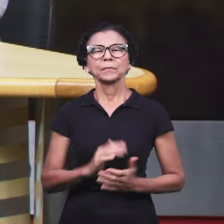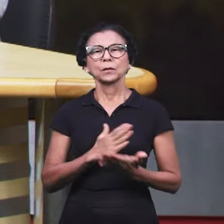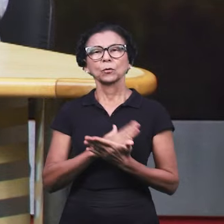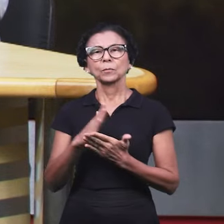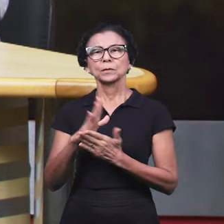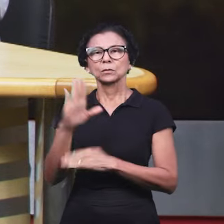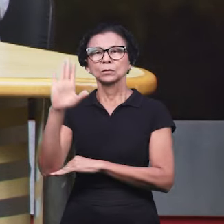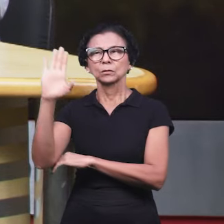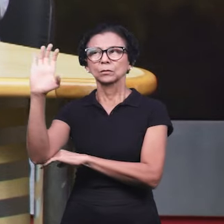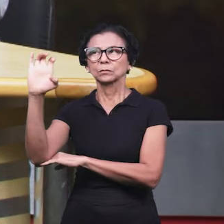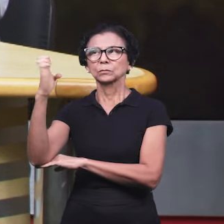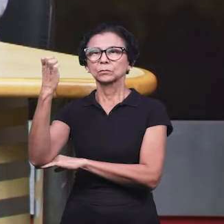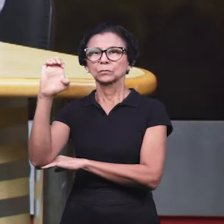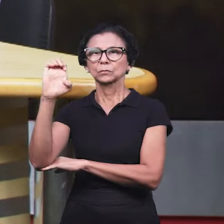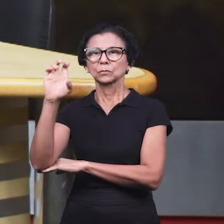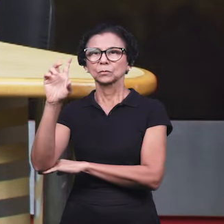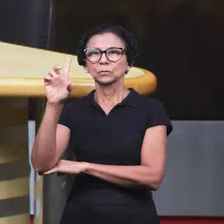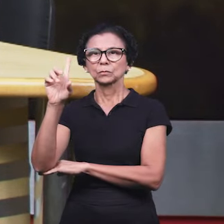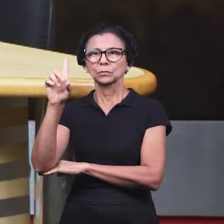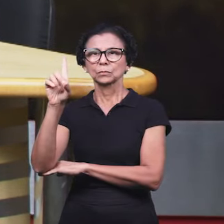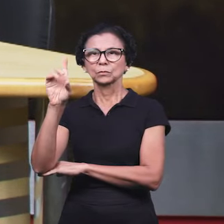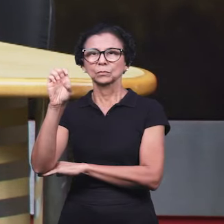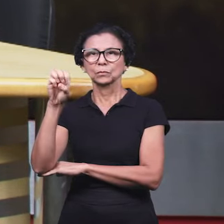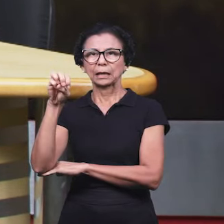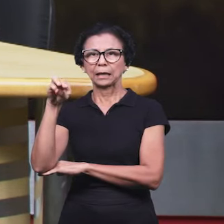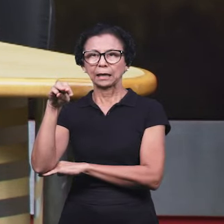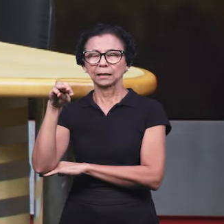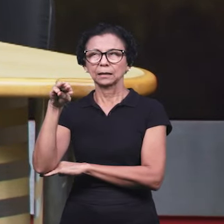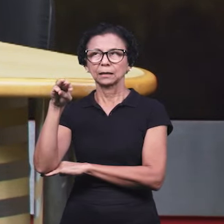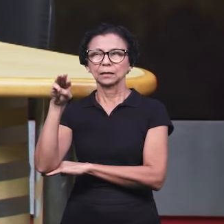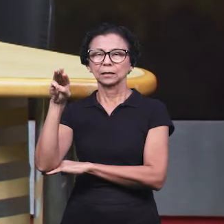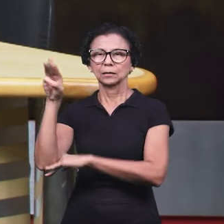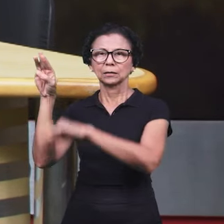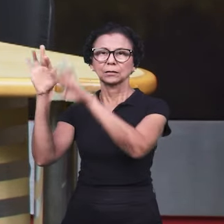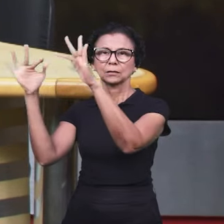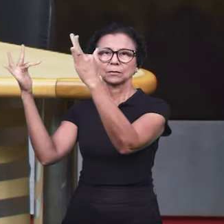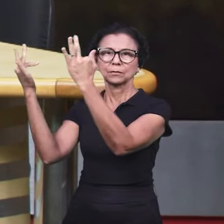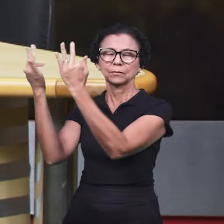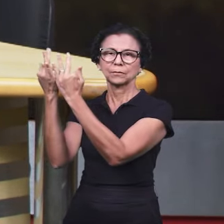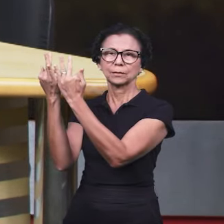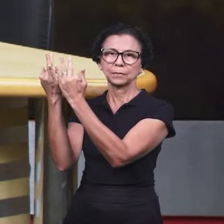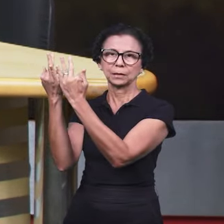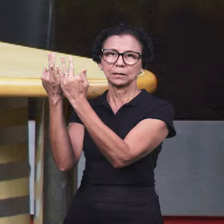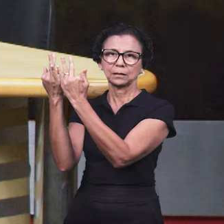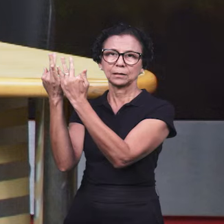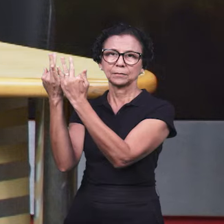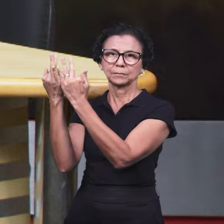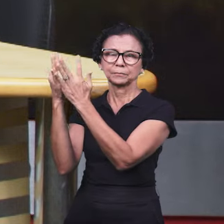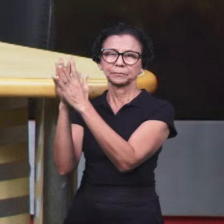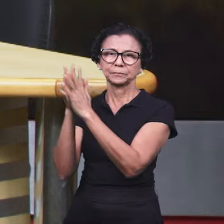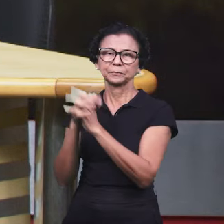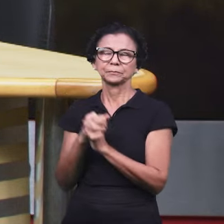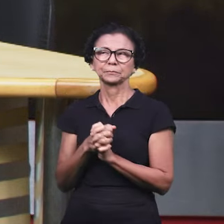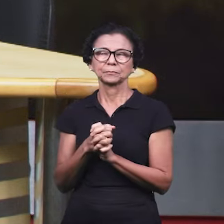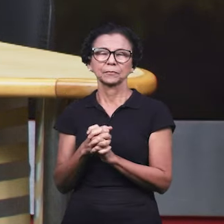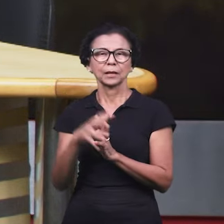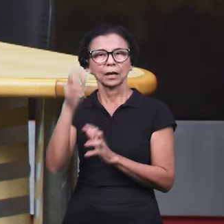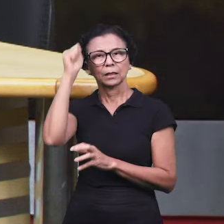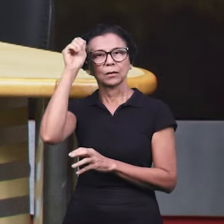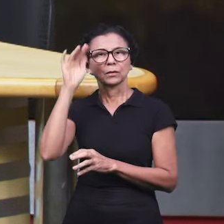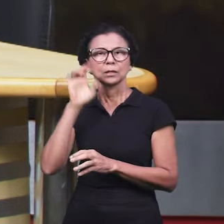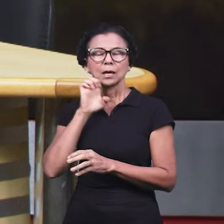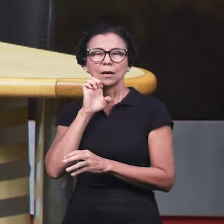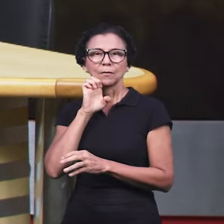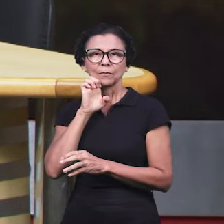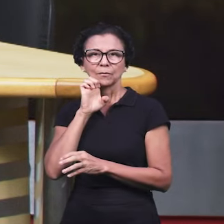a família e a sequência dela pós saída do Éden nós temos ali